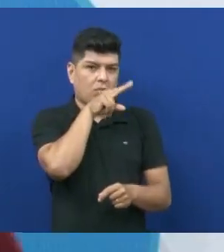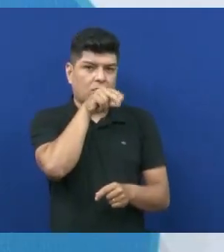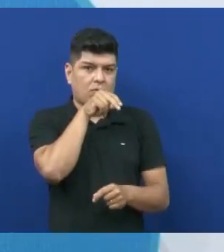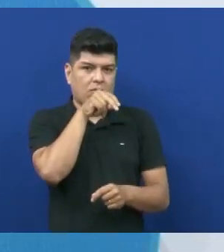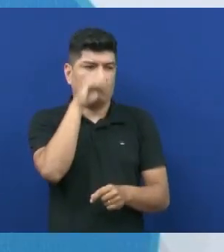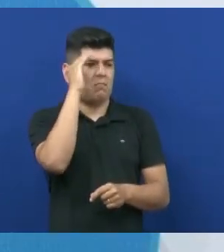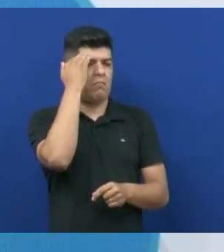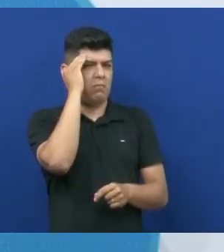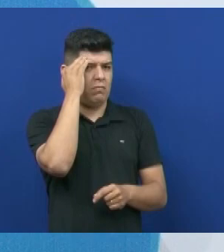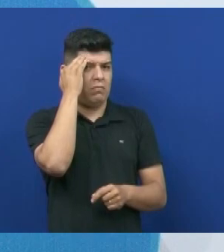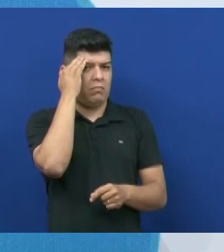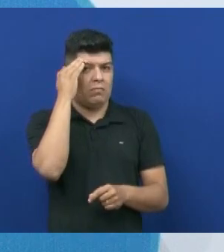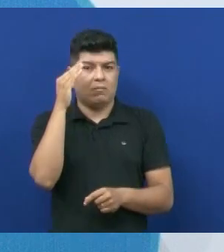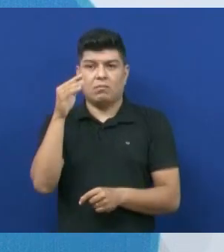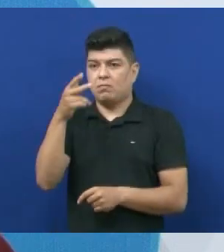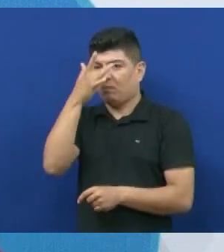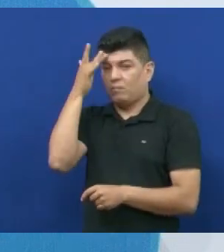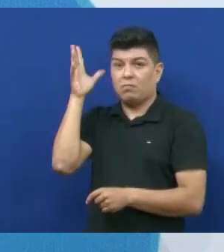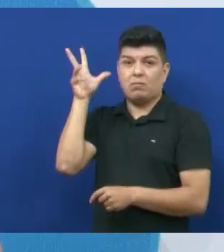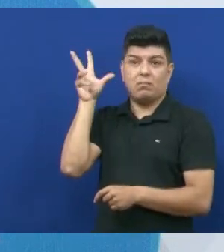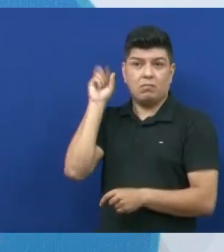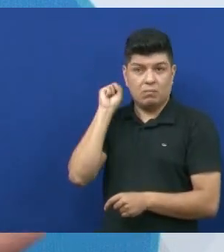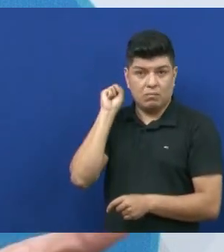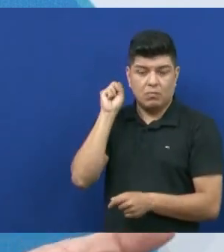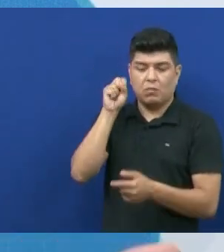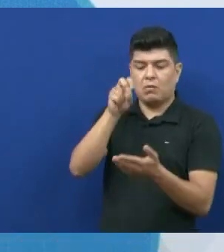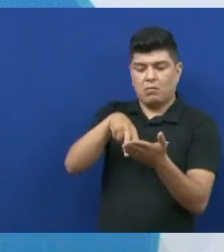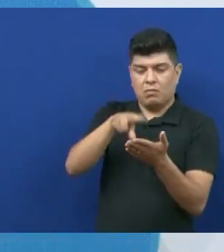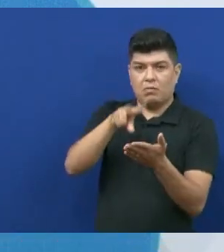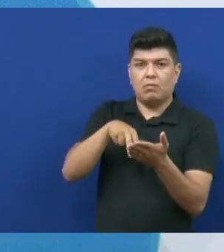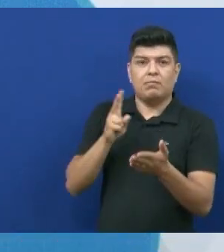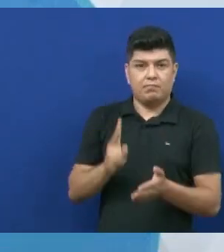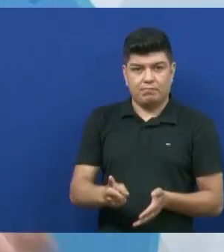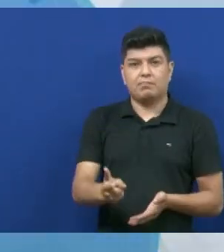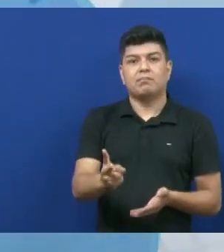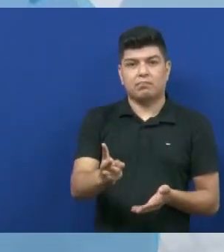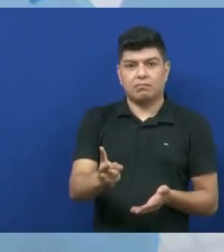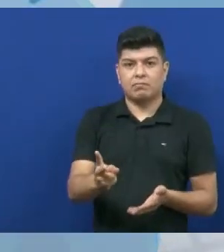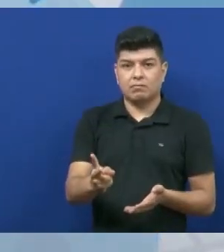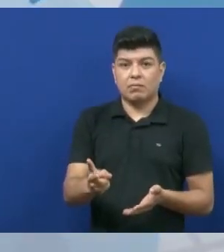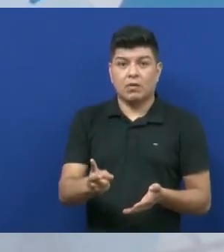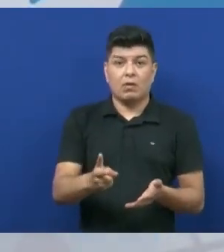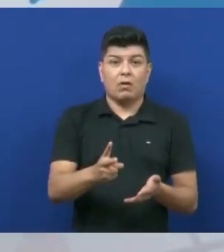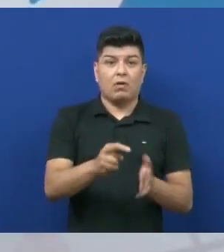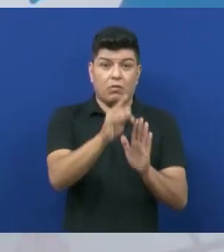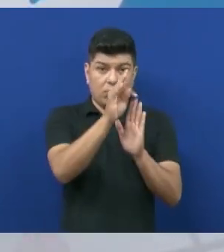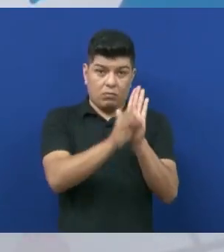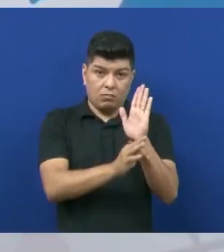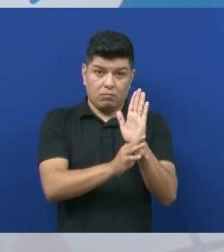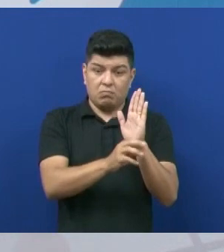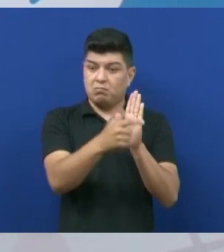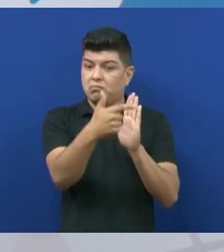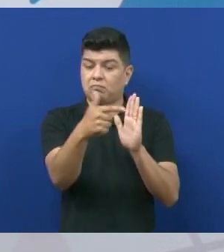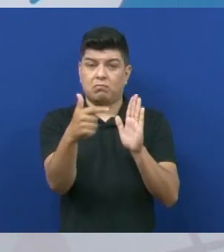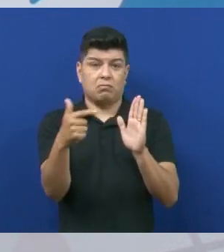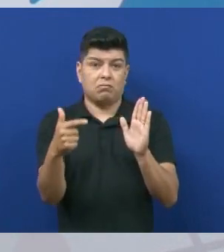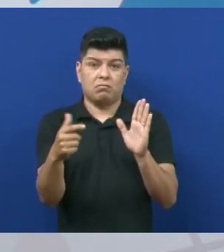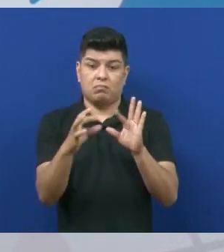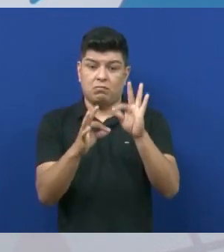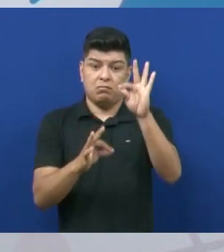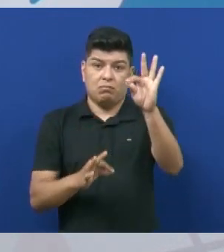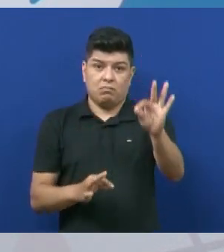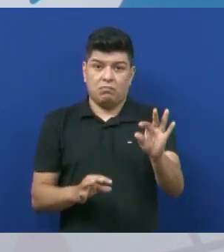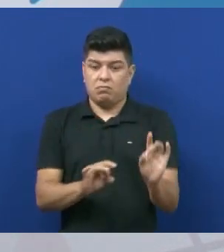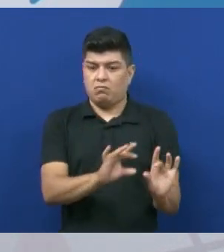faz entender por quem ouve, ou por quem lê, e assim por diante. Então, o texto ele não possui uma